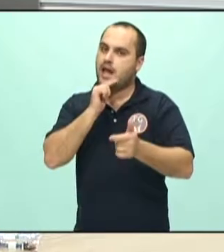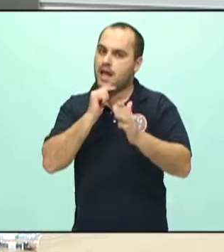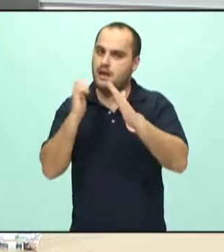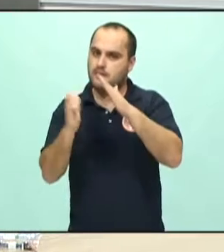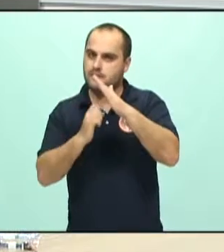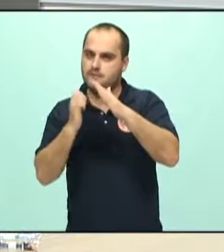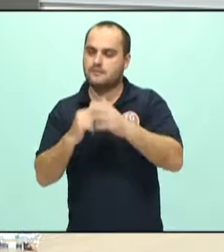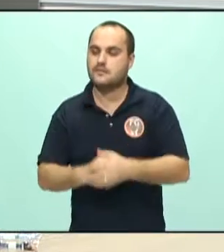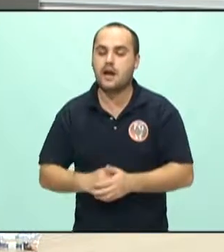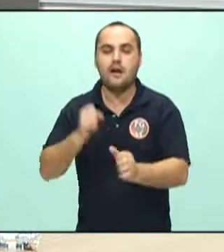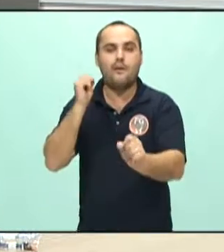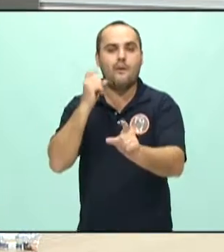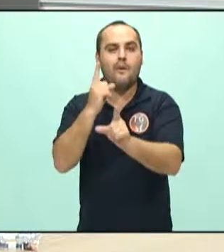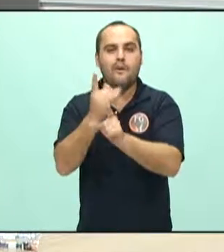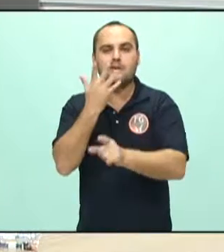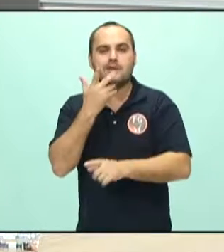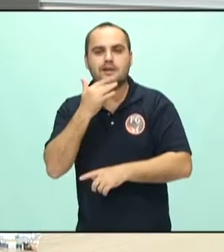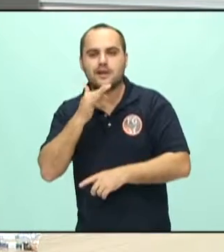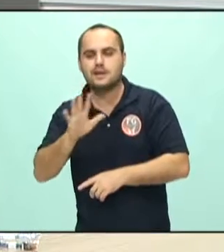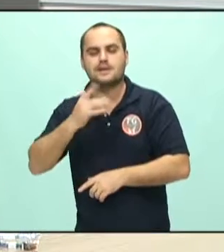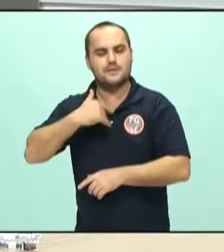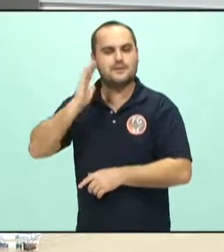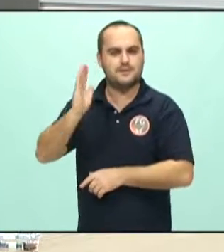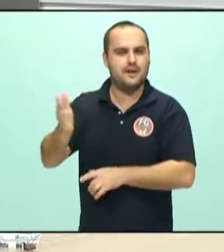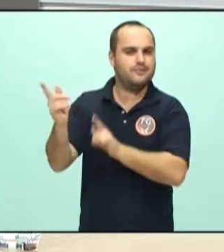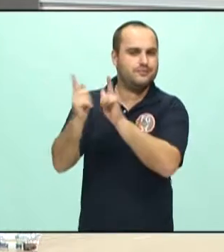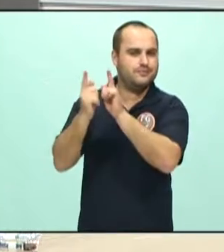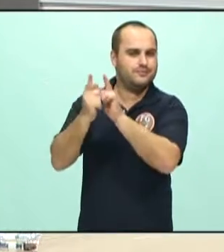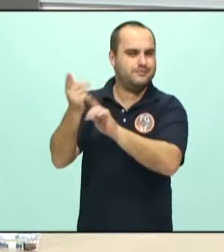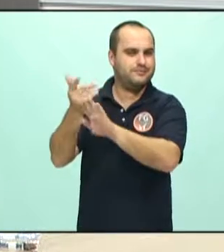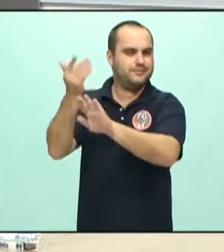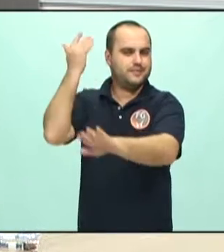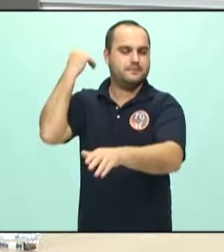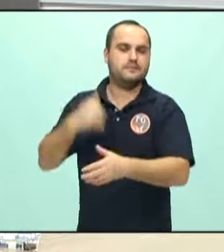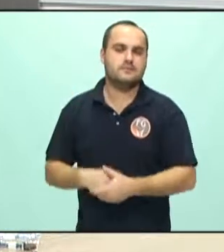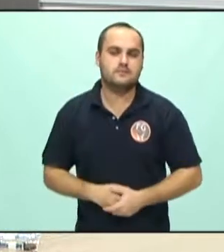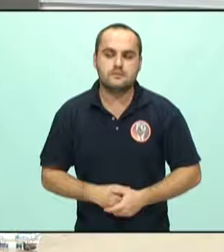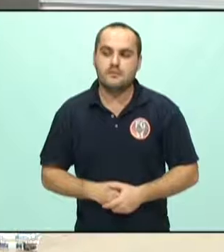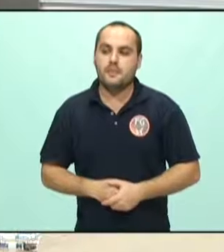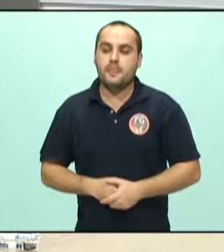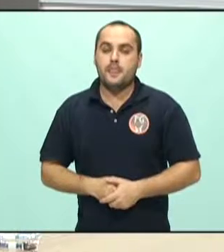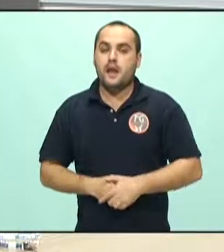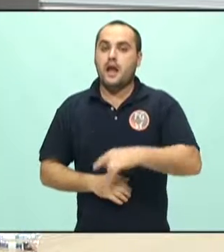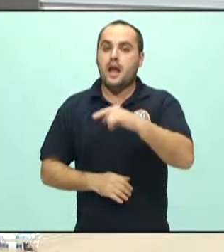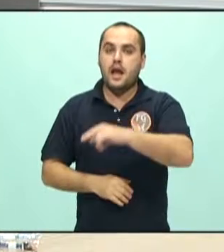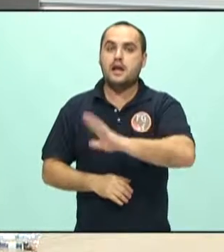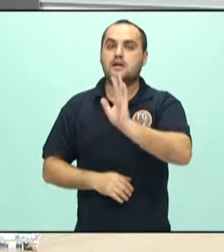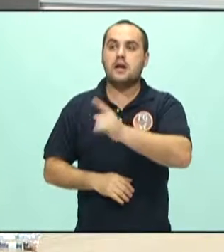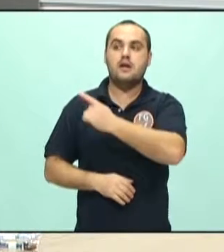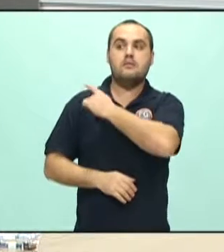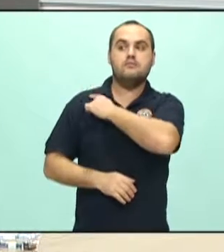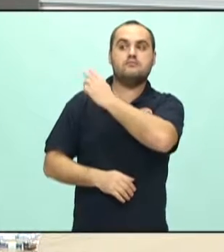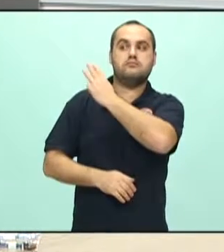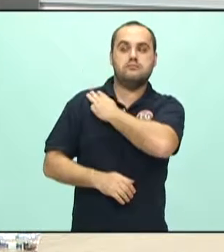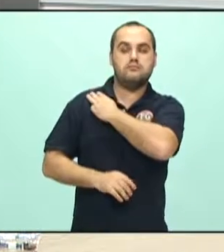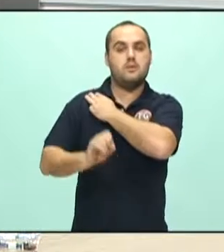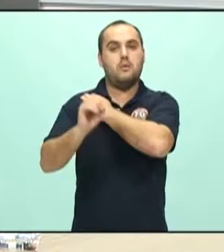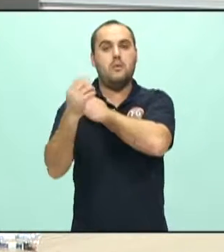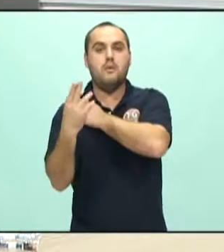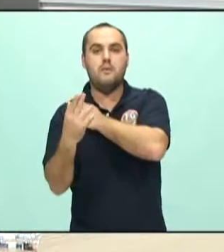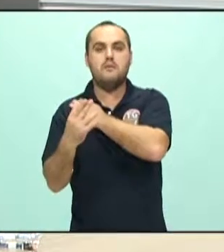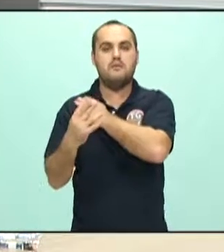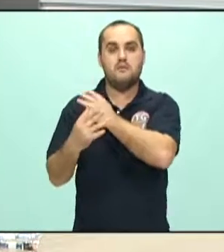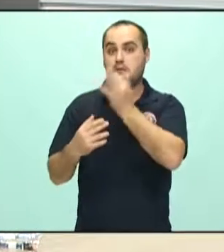já atende né e algumas crianças já em processo de formação do ensino médio ou então na universidade a eu estive aqui quando era